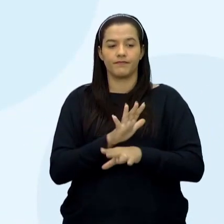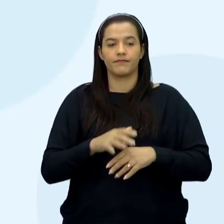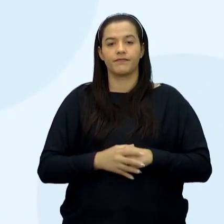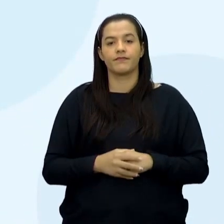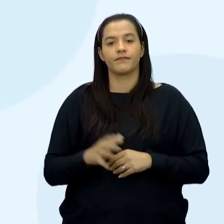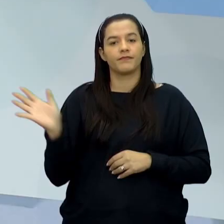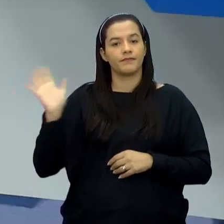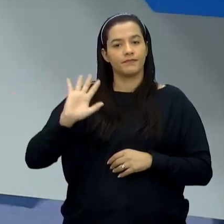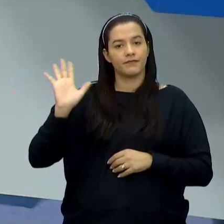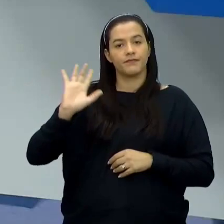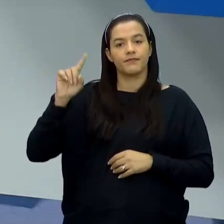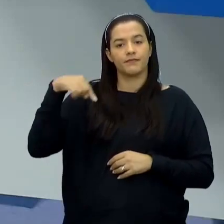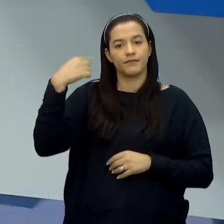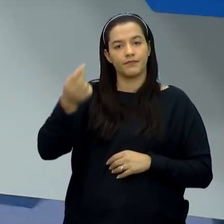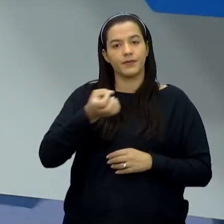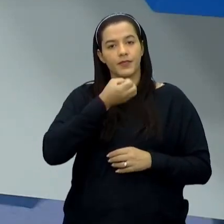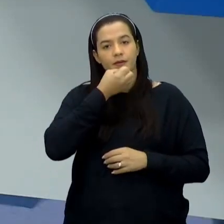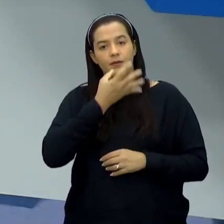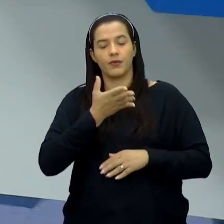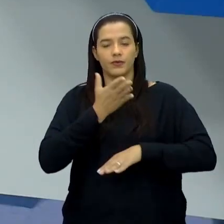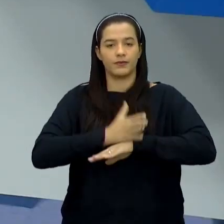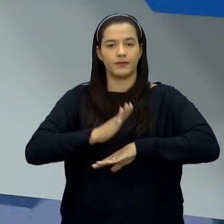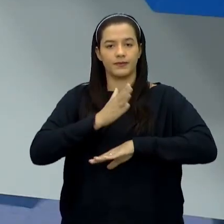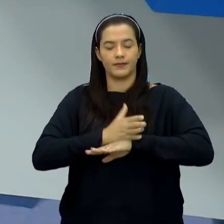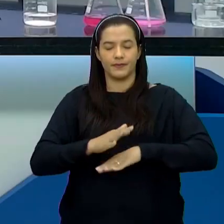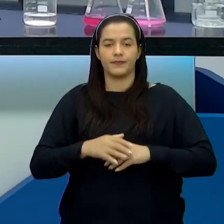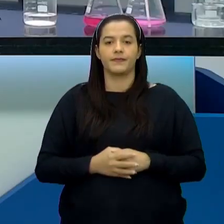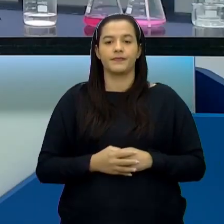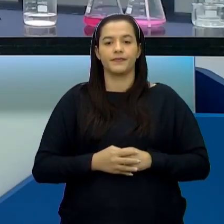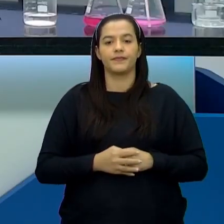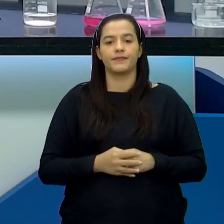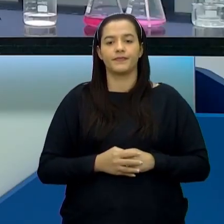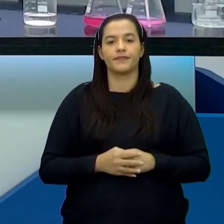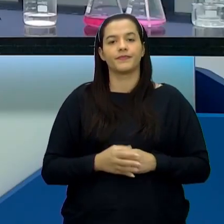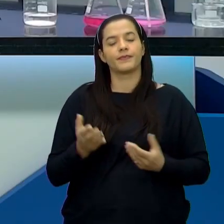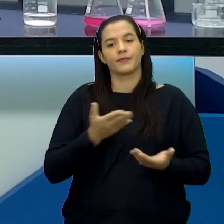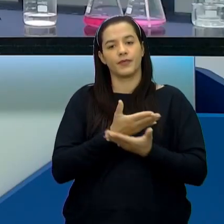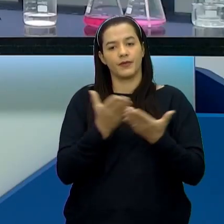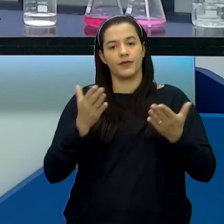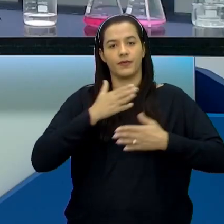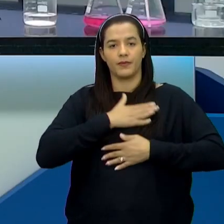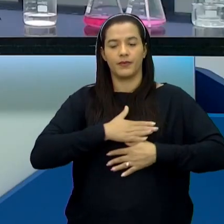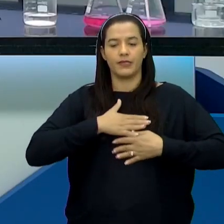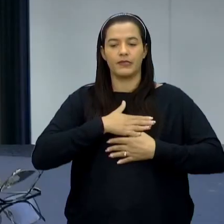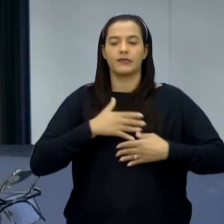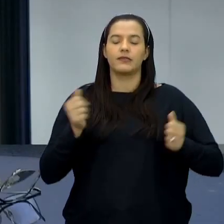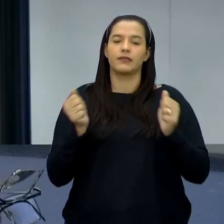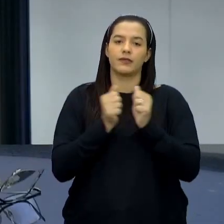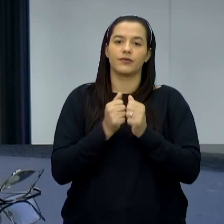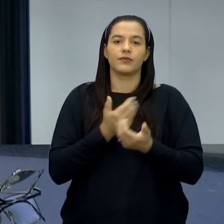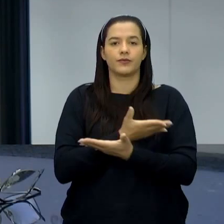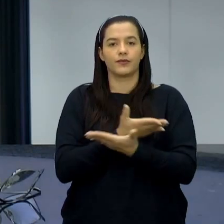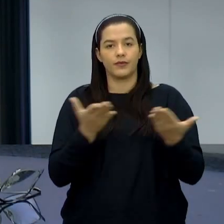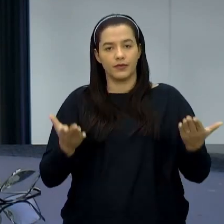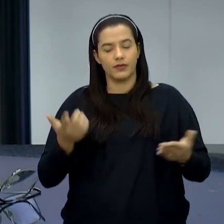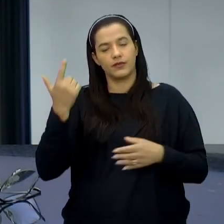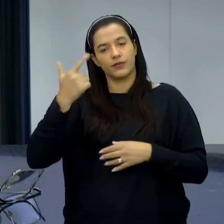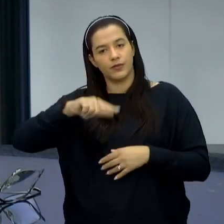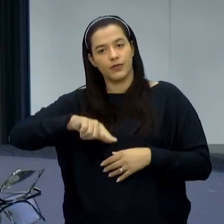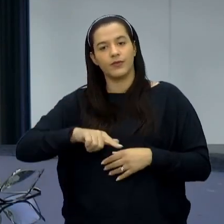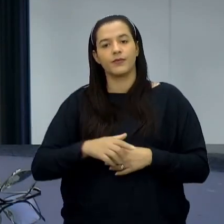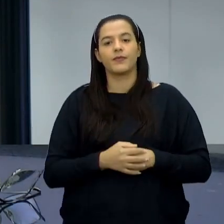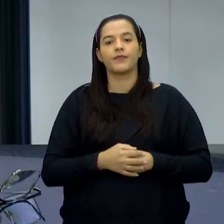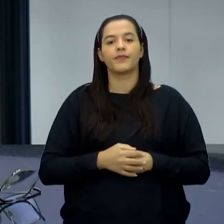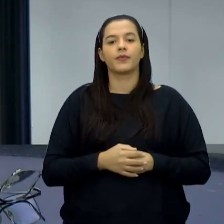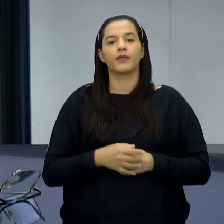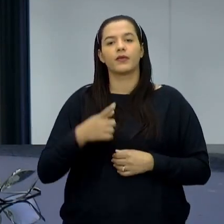Até logo e boas práticas. Exatamente. Pessoal, foi um prazer estar com vocês aqui mais uma vez,